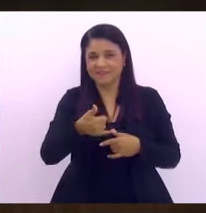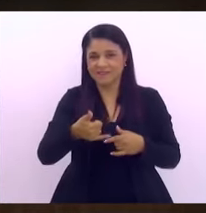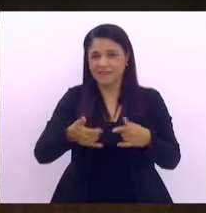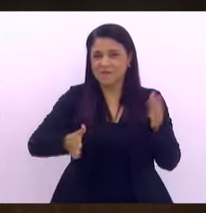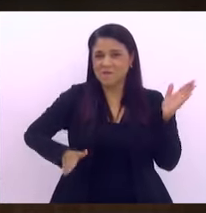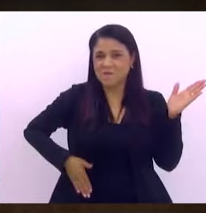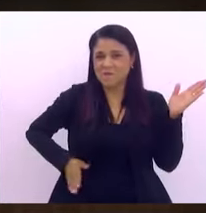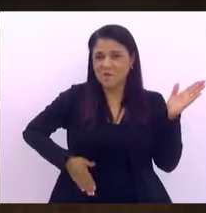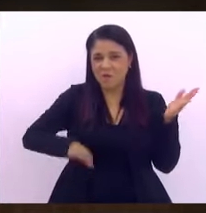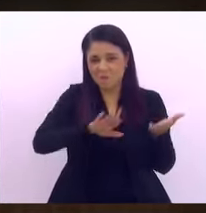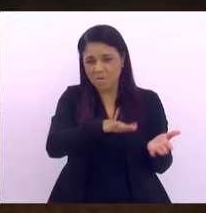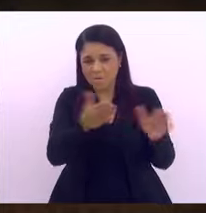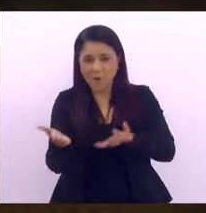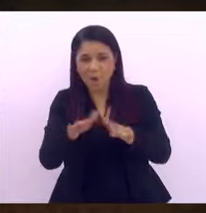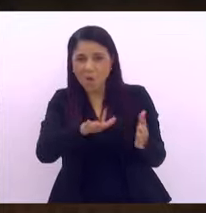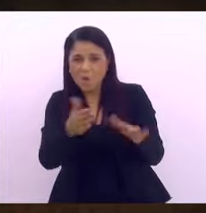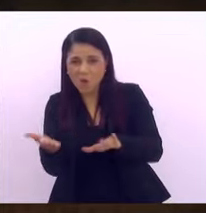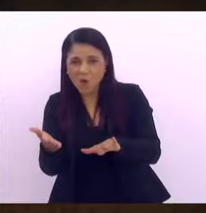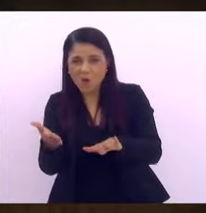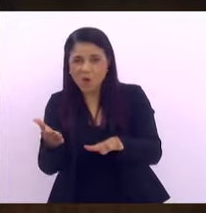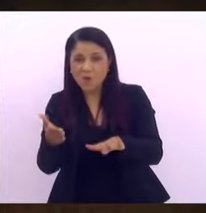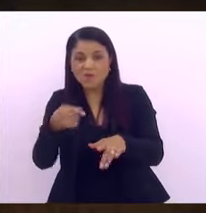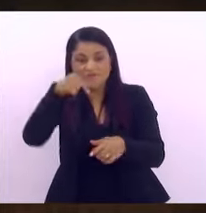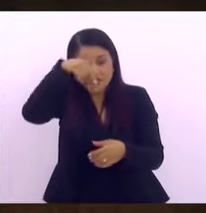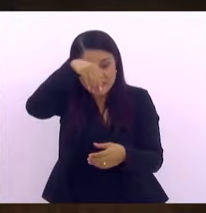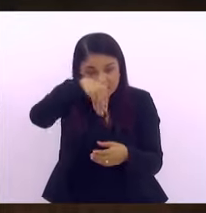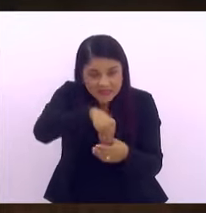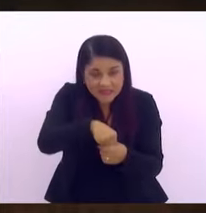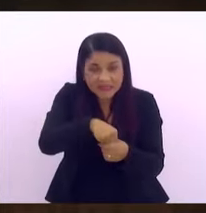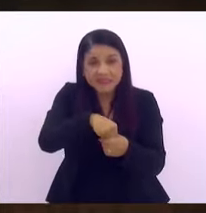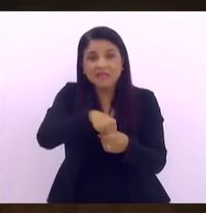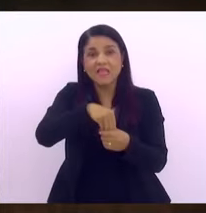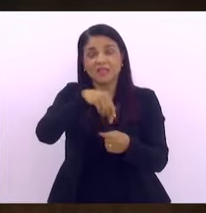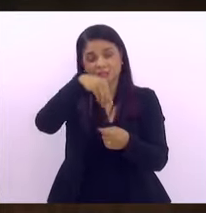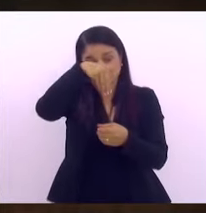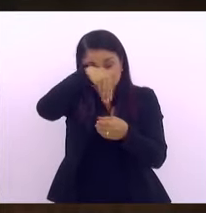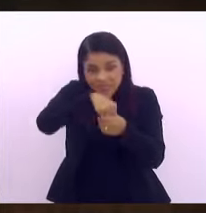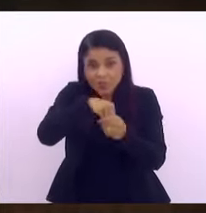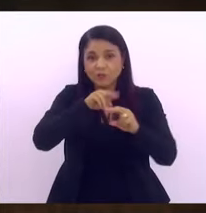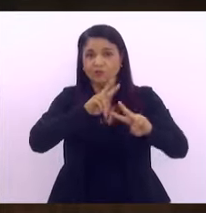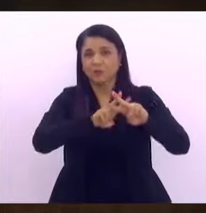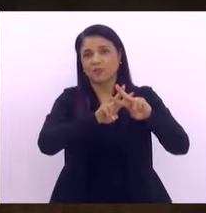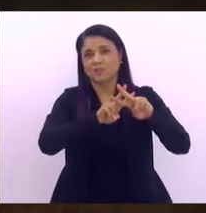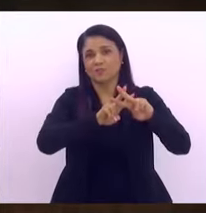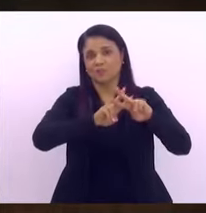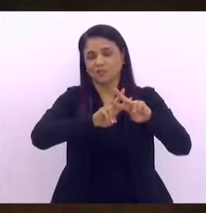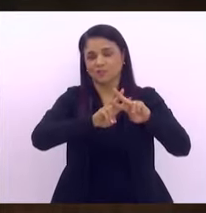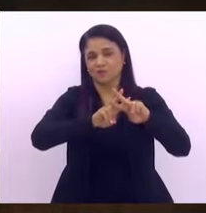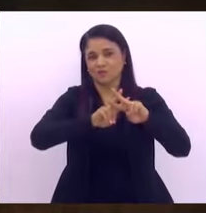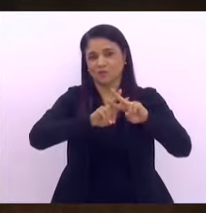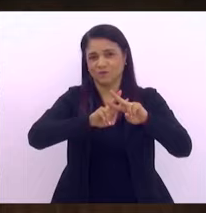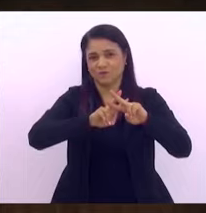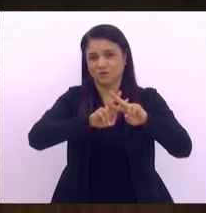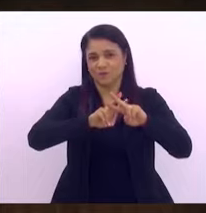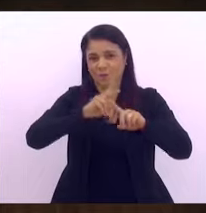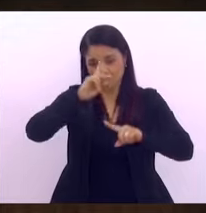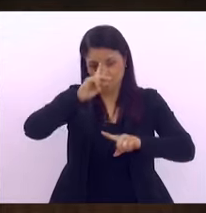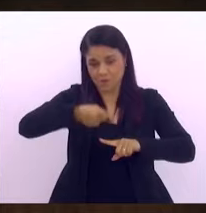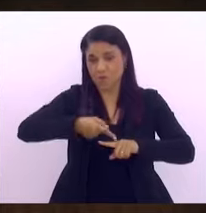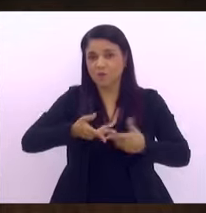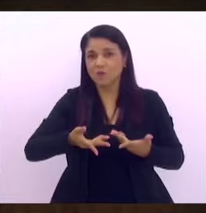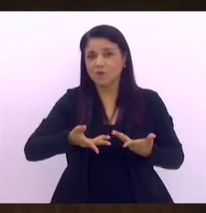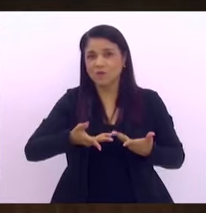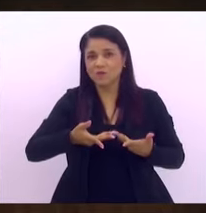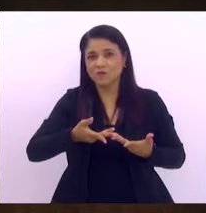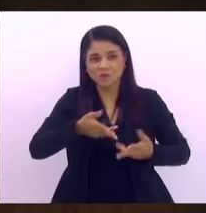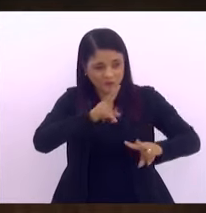Parabéns, vagabundo morreu. Mas partiu, porra, de dentro do presídio, a ordem, porra. É algo inaceitável. E aí, presidente, como parte